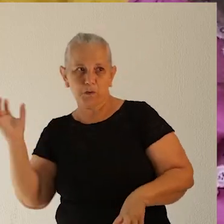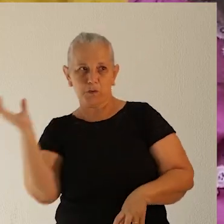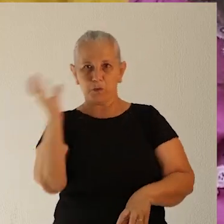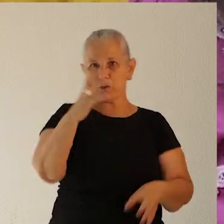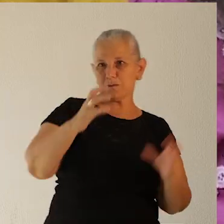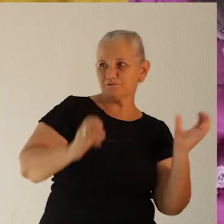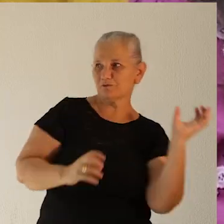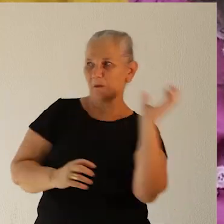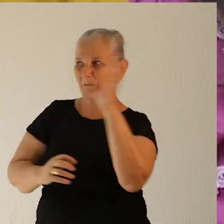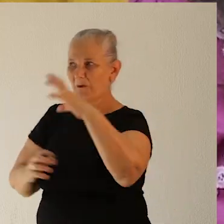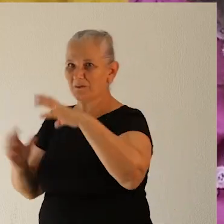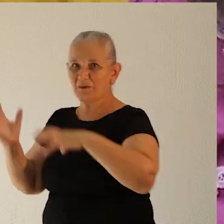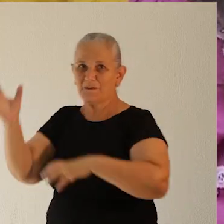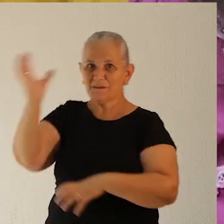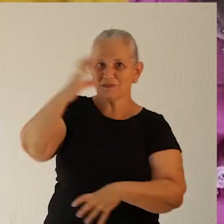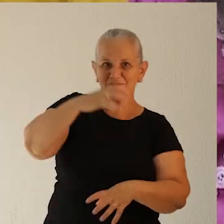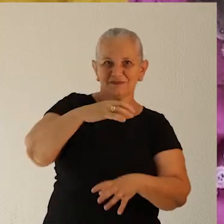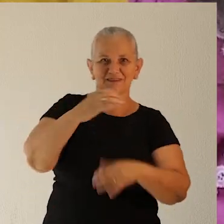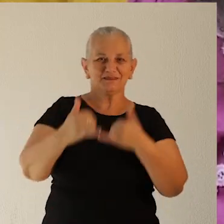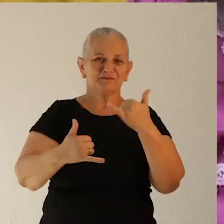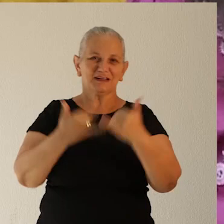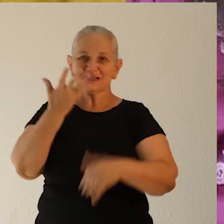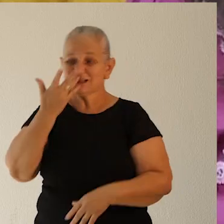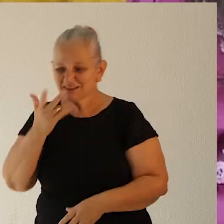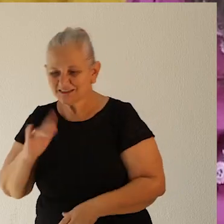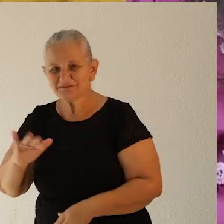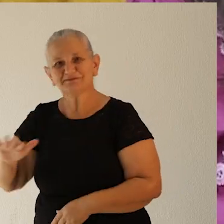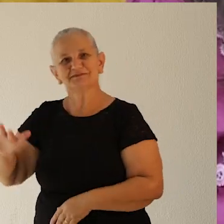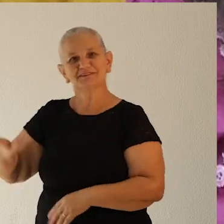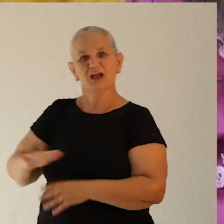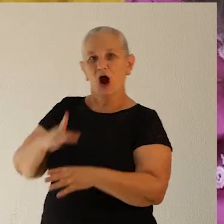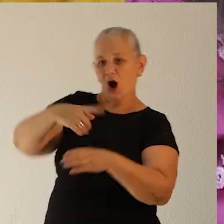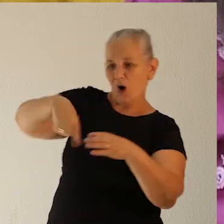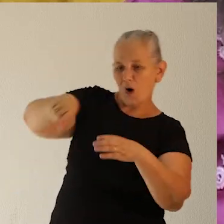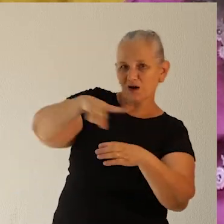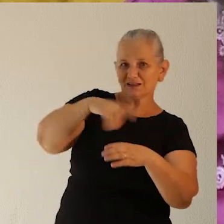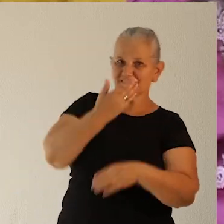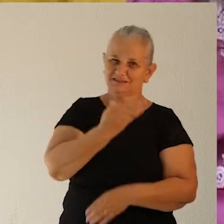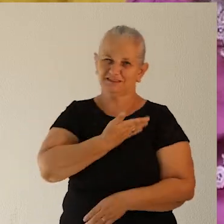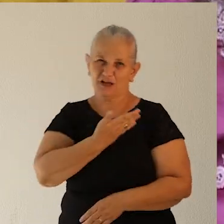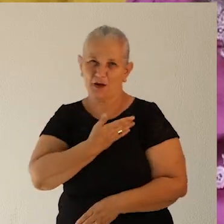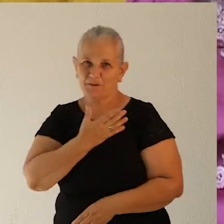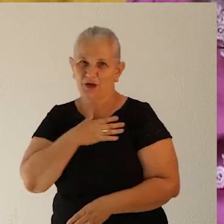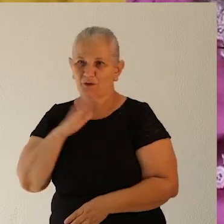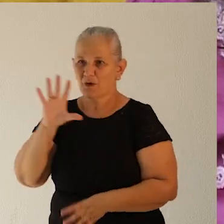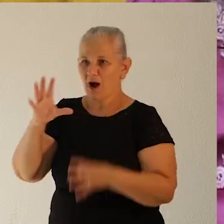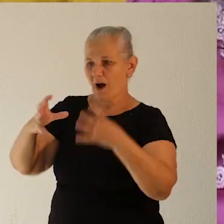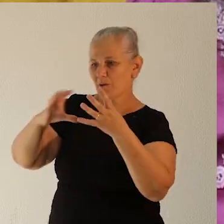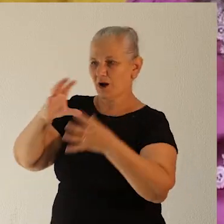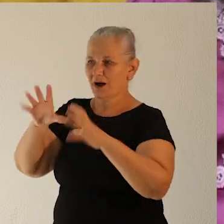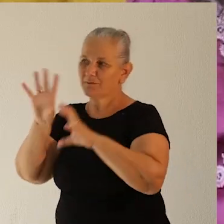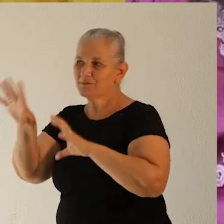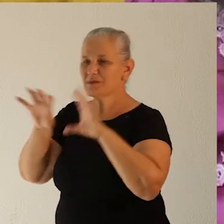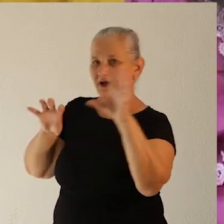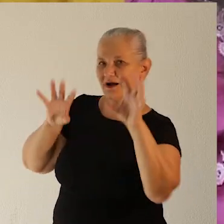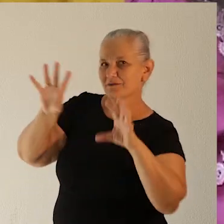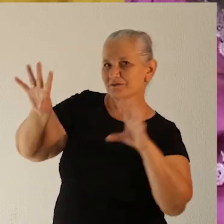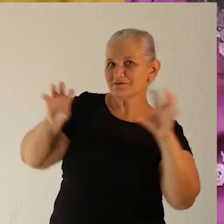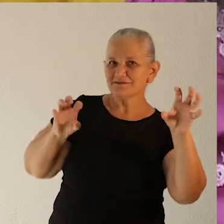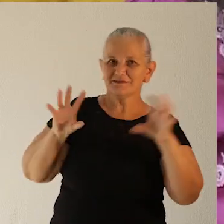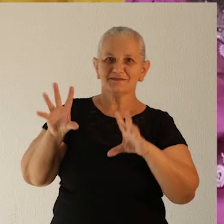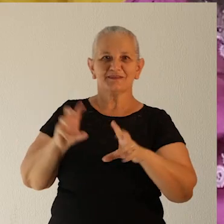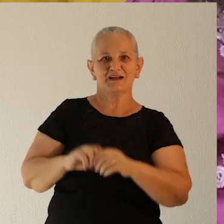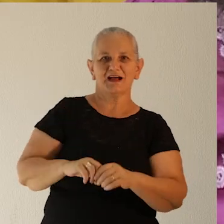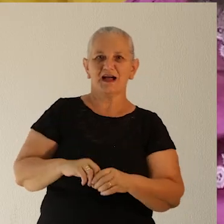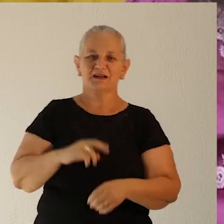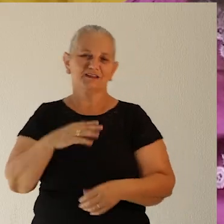na molecada, jogo de queimada, roda de amiguinhos, tenta a bola pegar no jogo do bobinho. Rebola a bola